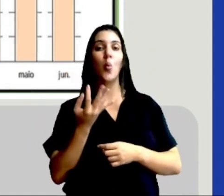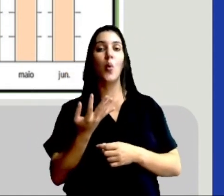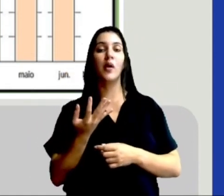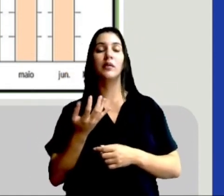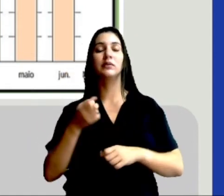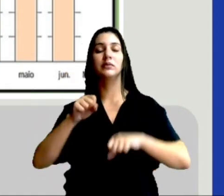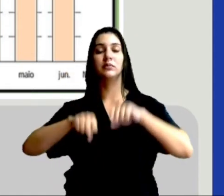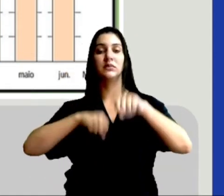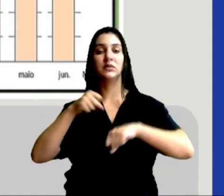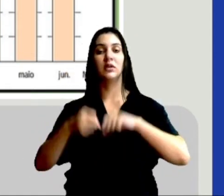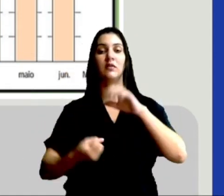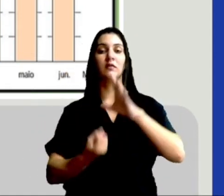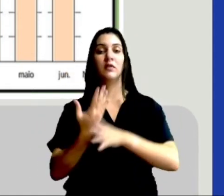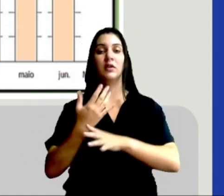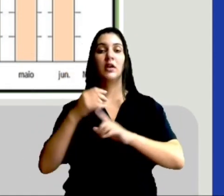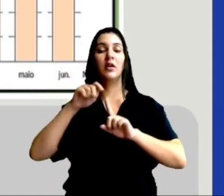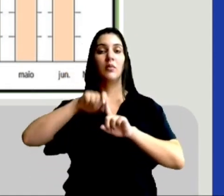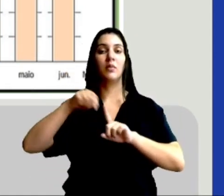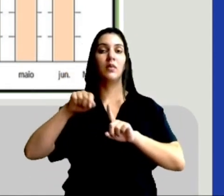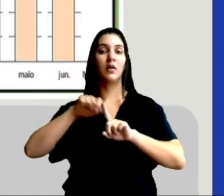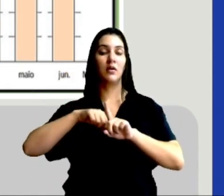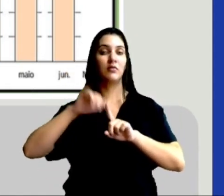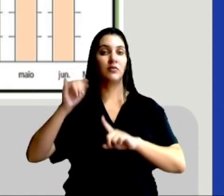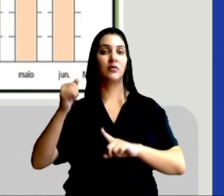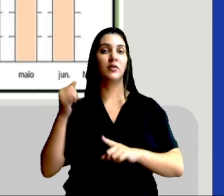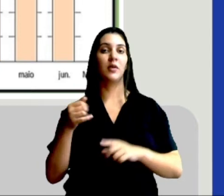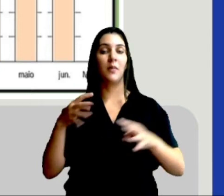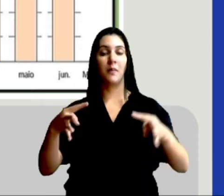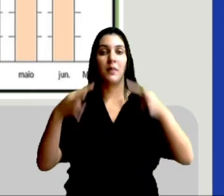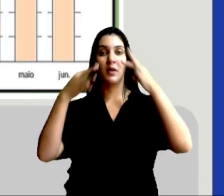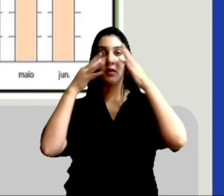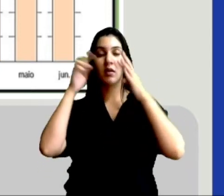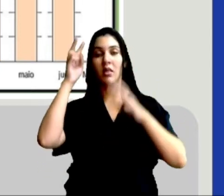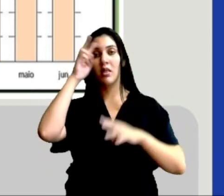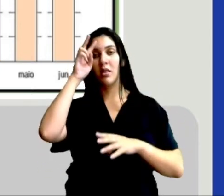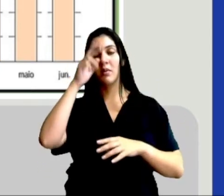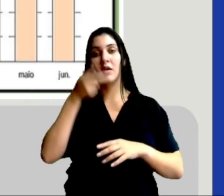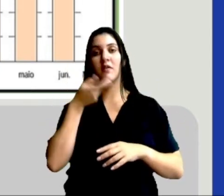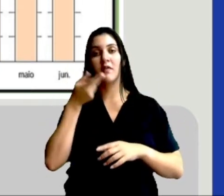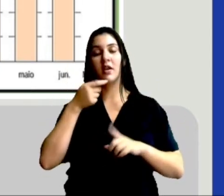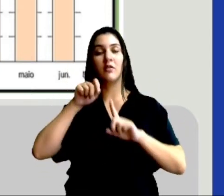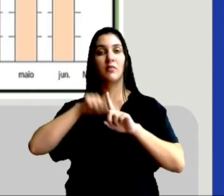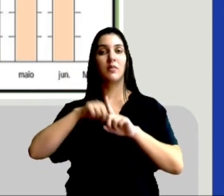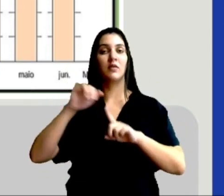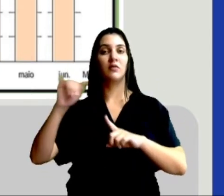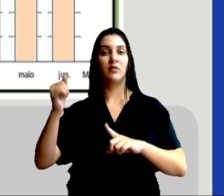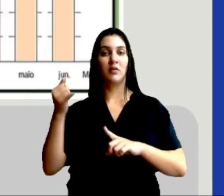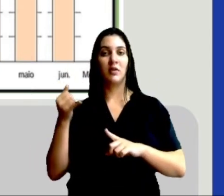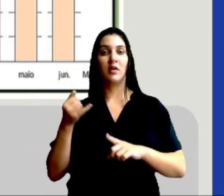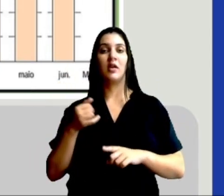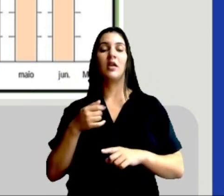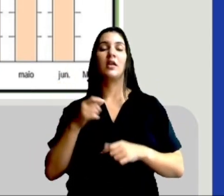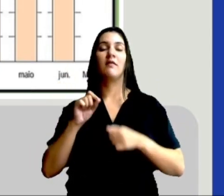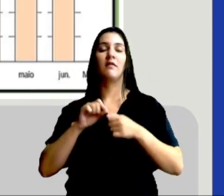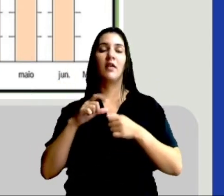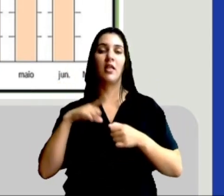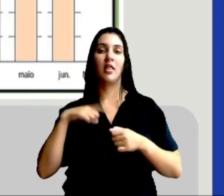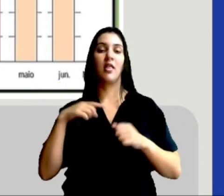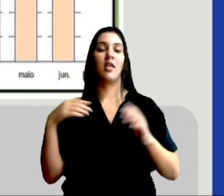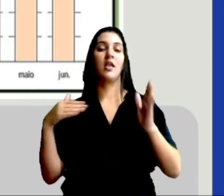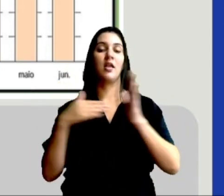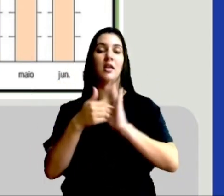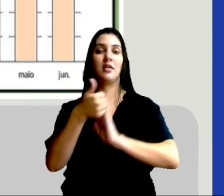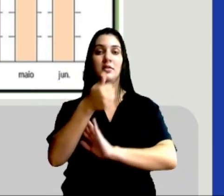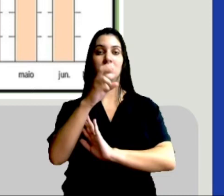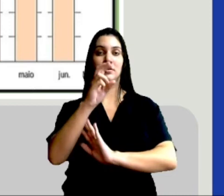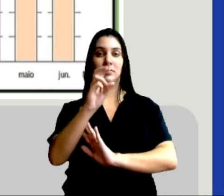produzidas em janeiro? Presta bem atenção aqui, ó. Lembra que eu falei de janeiro, que janeiro vai até 150?